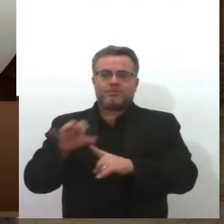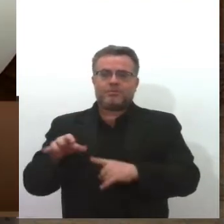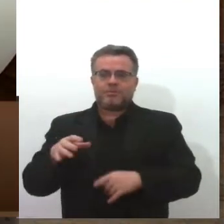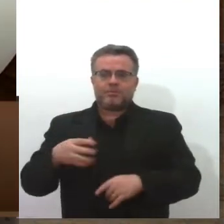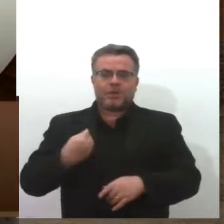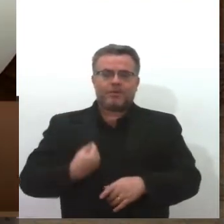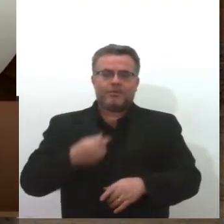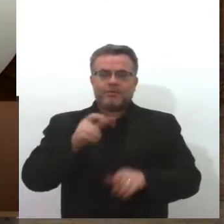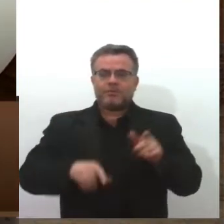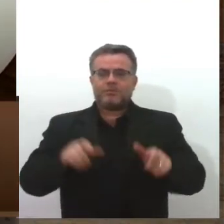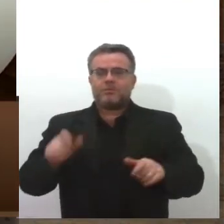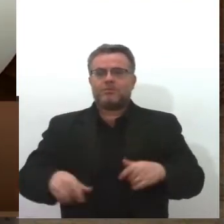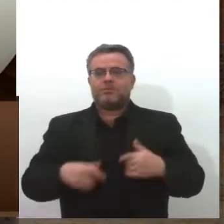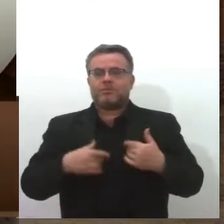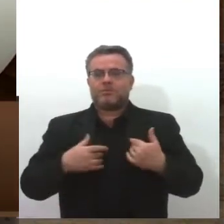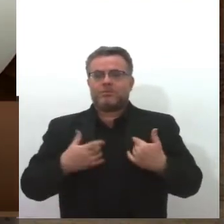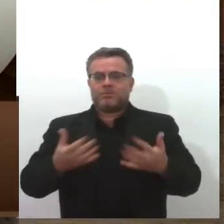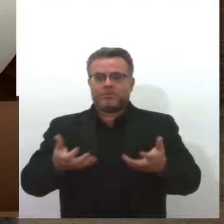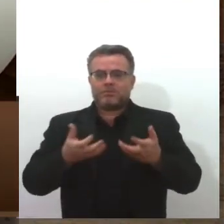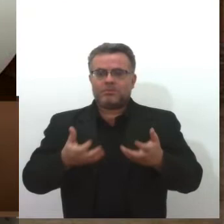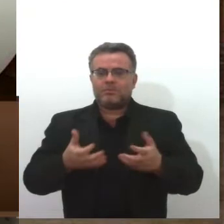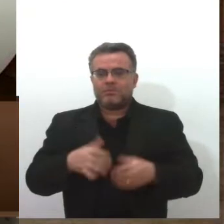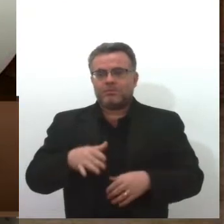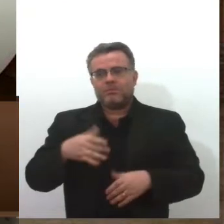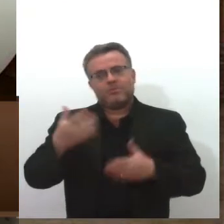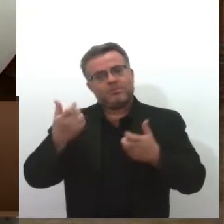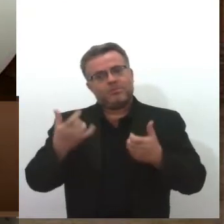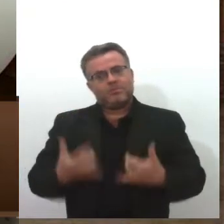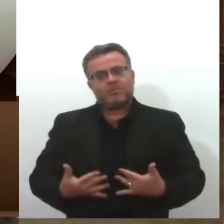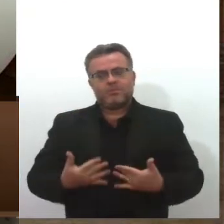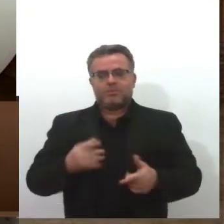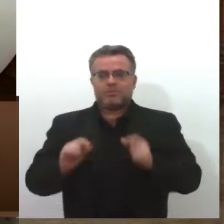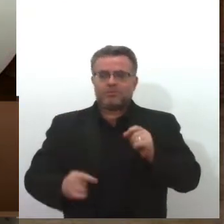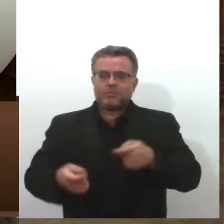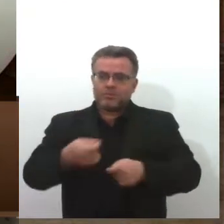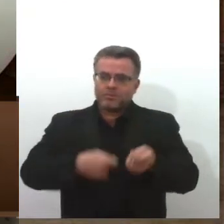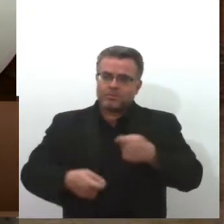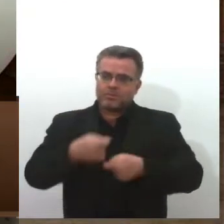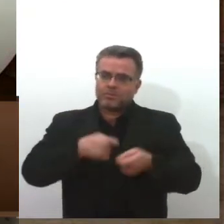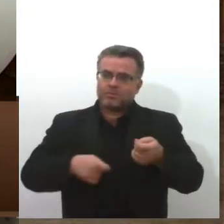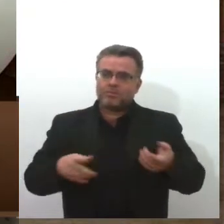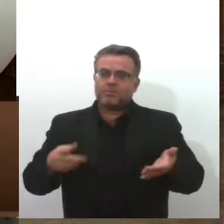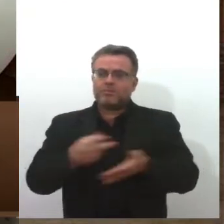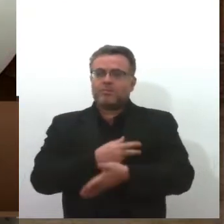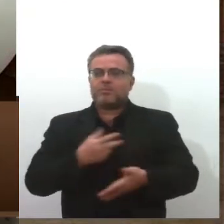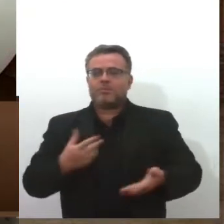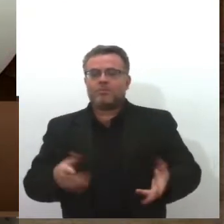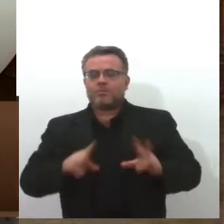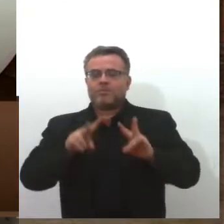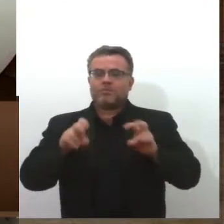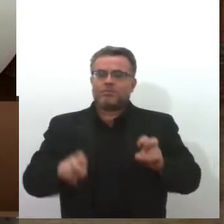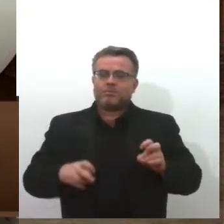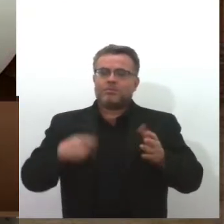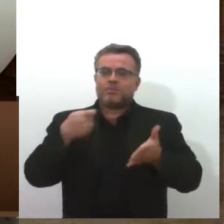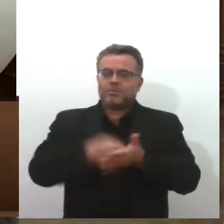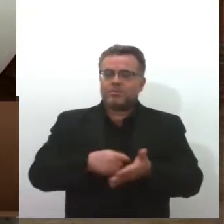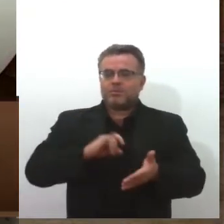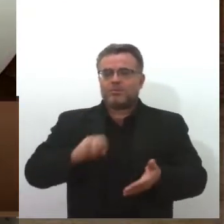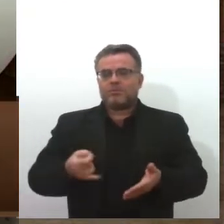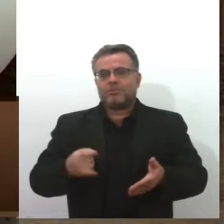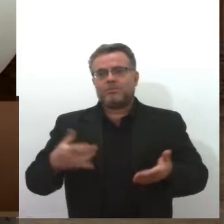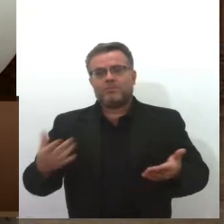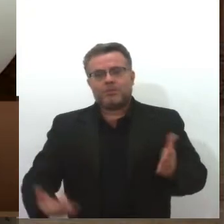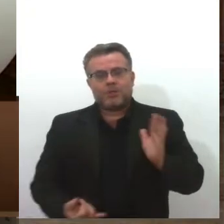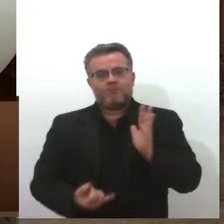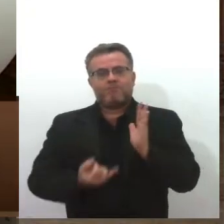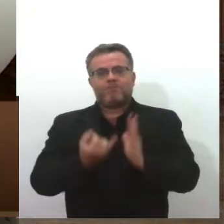todo. E eu queria que você falasse um pouquinho como é que o comércio tem reagido a essas tais taxas de juros e essa inflação tão alta que estamos